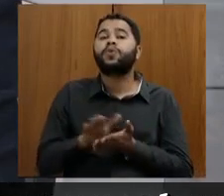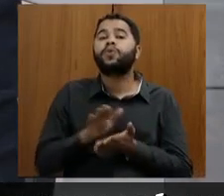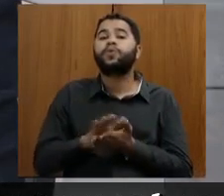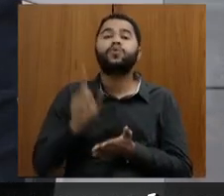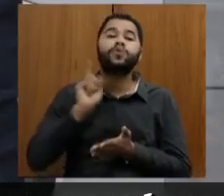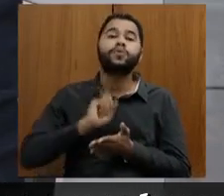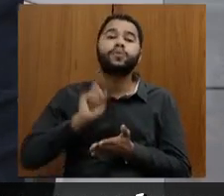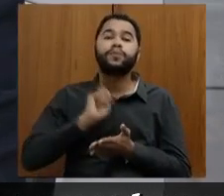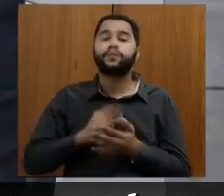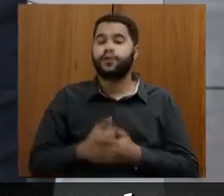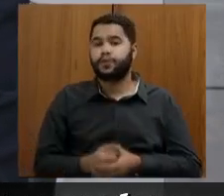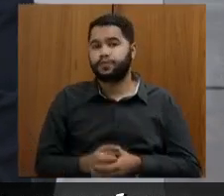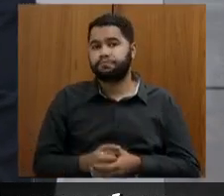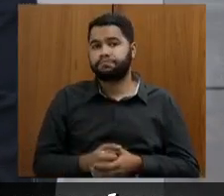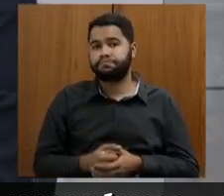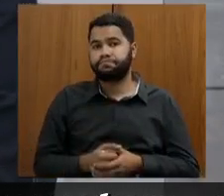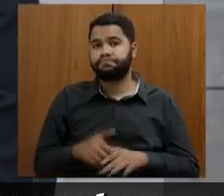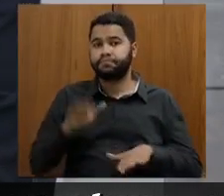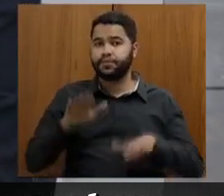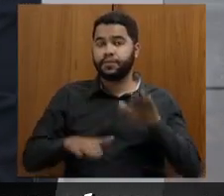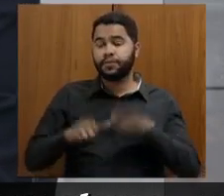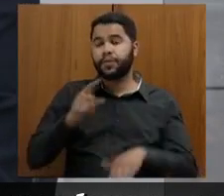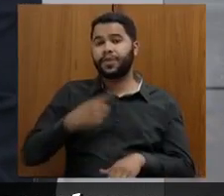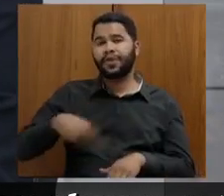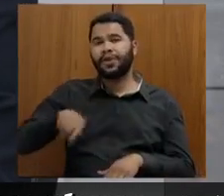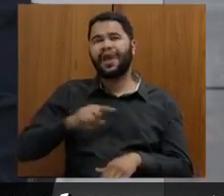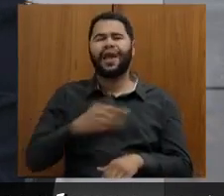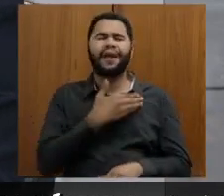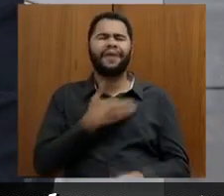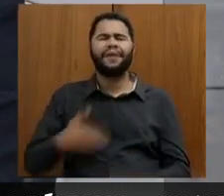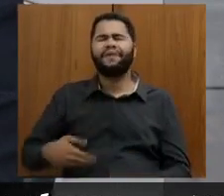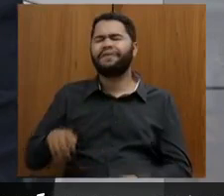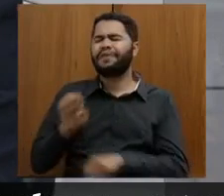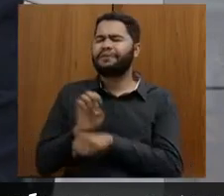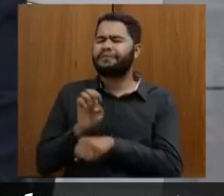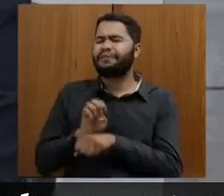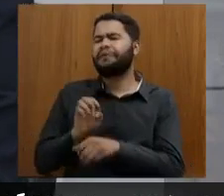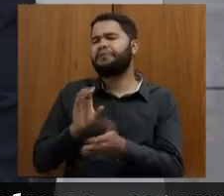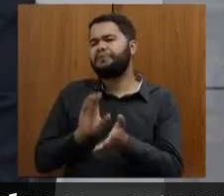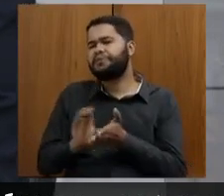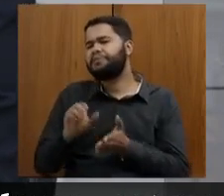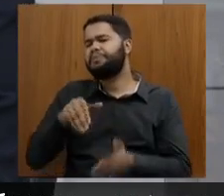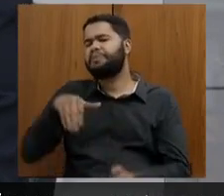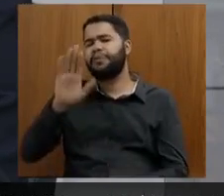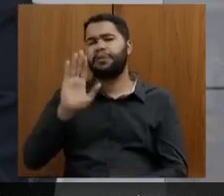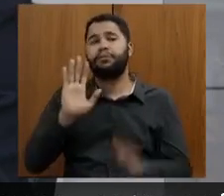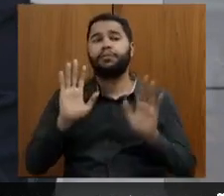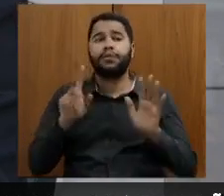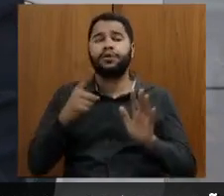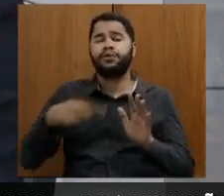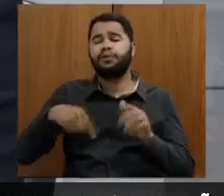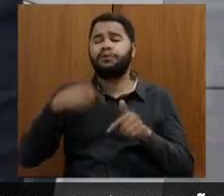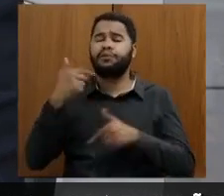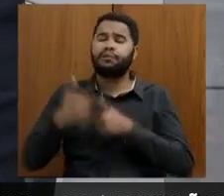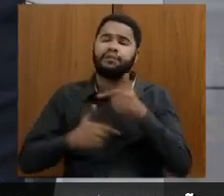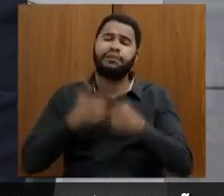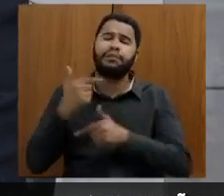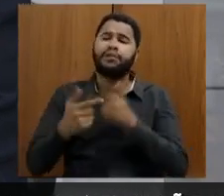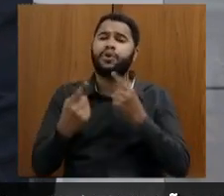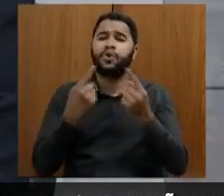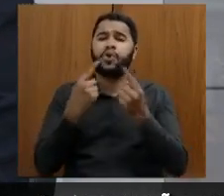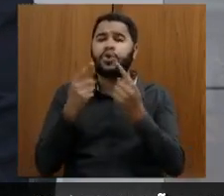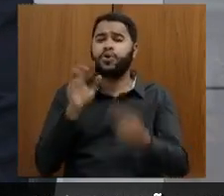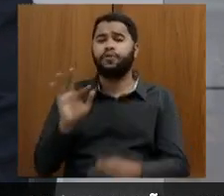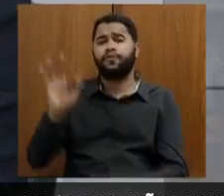disso para Minas Gerais muitas vezes nós estamos ao governo do estado tem que investir mais então mas nós estamos trabalhando nas